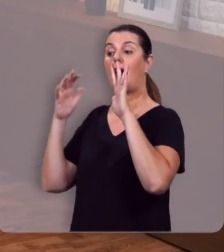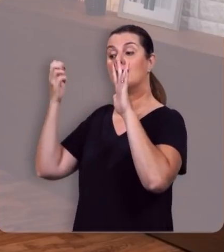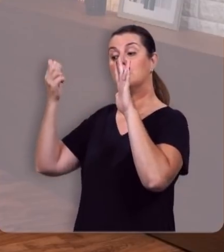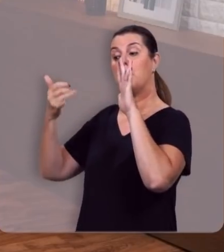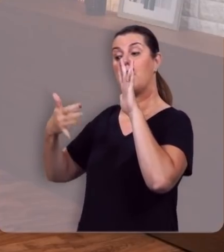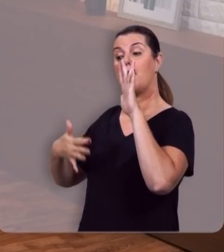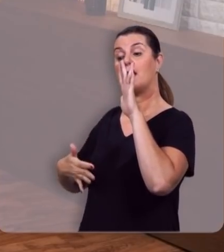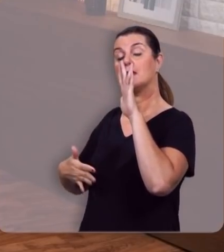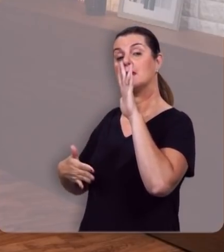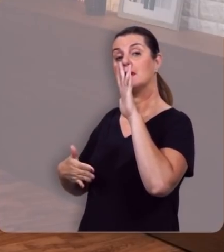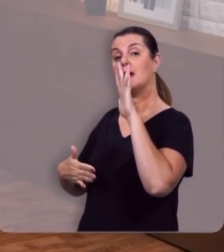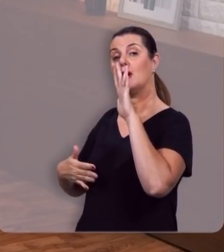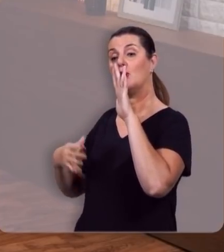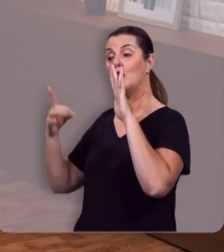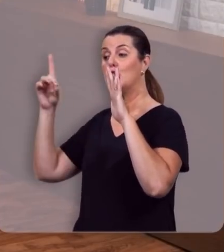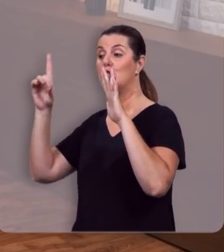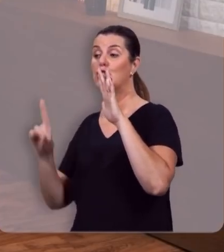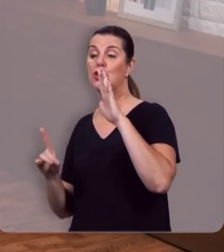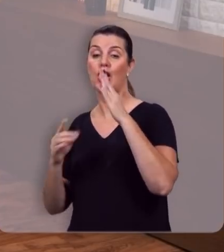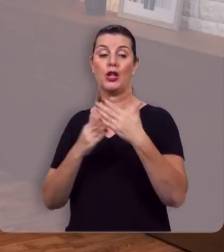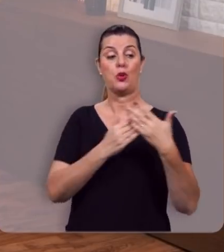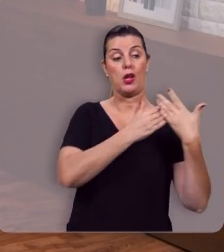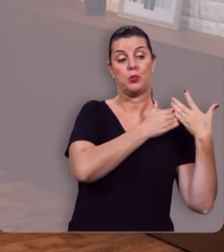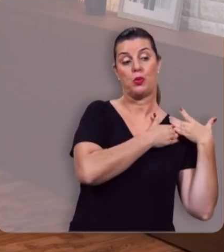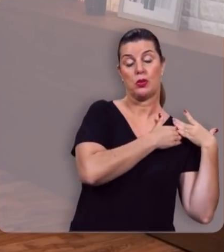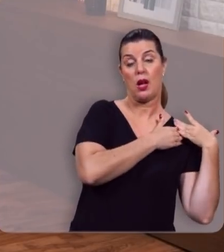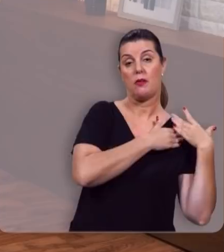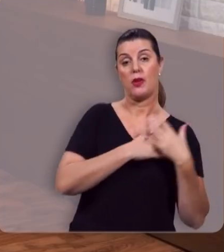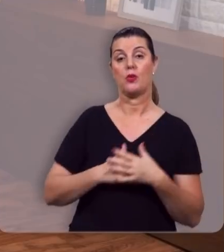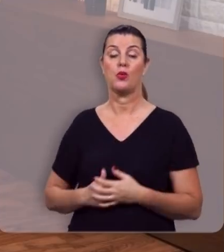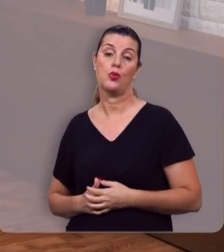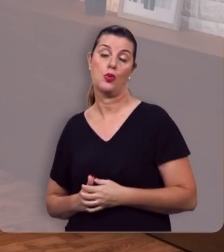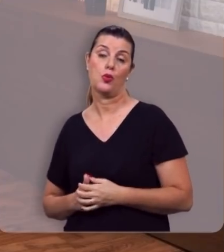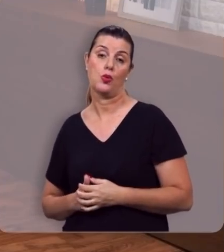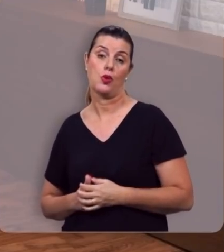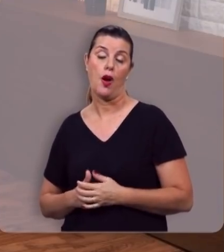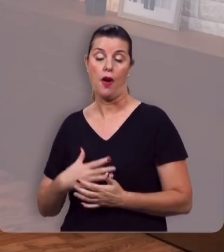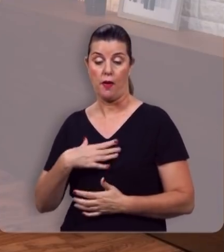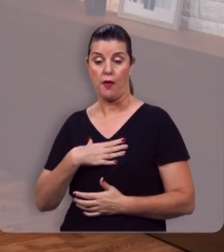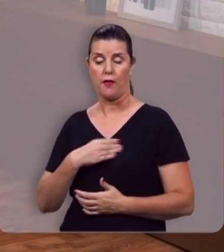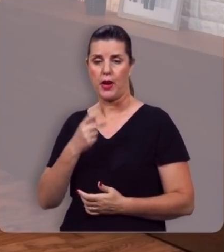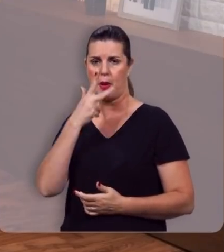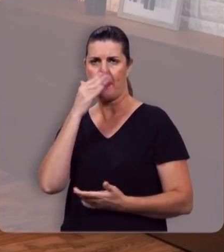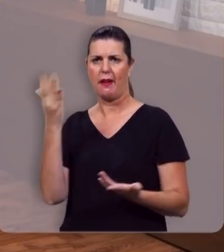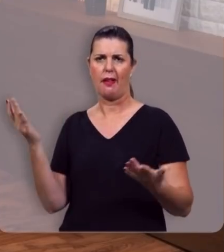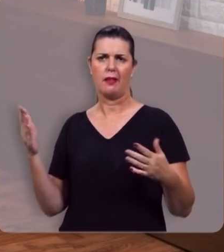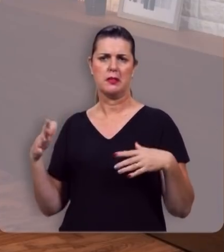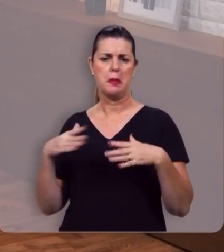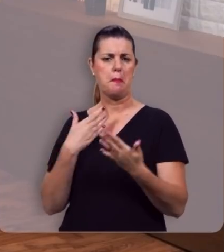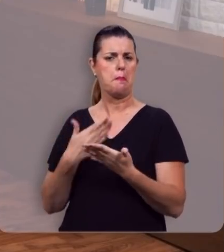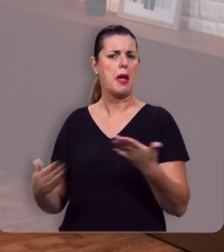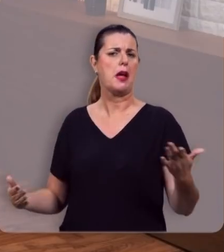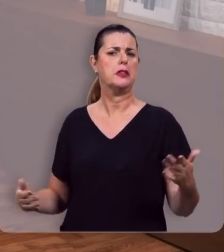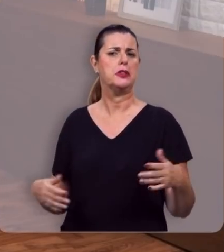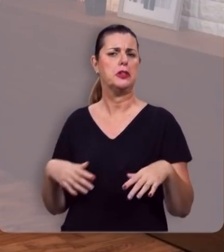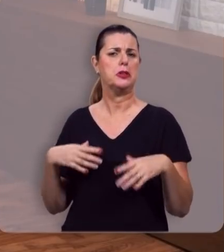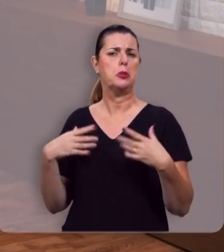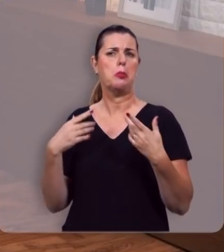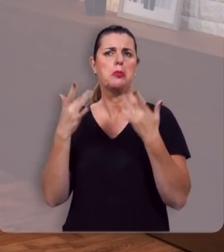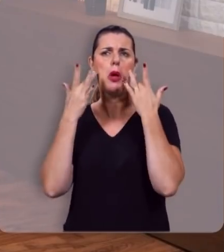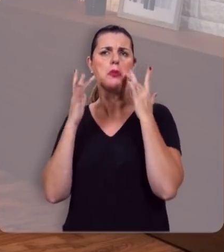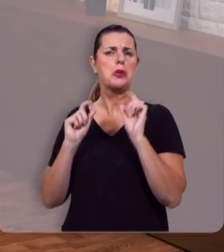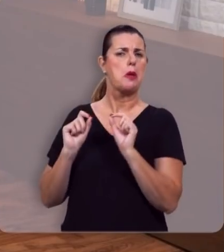clareza entre direitos e responsabilidades. Os filhos ficam à deriva, sem saber o que